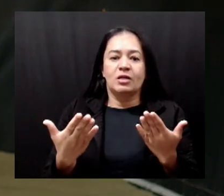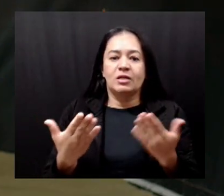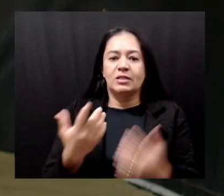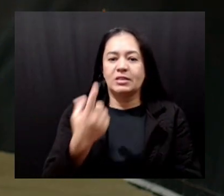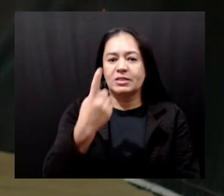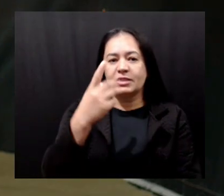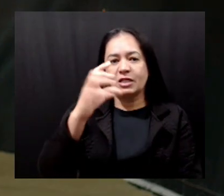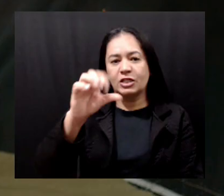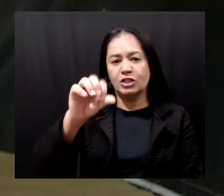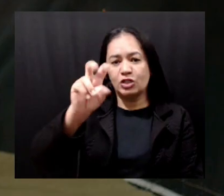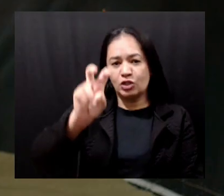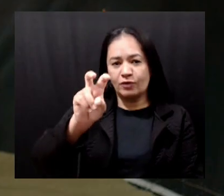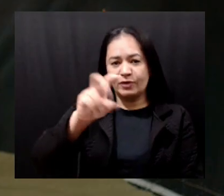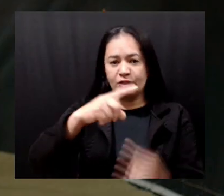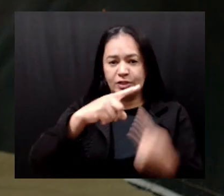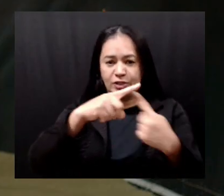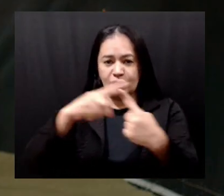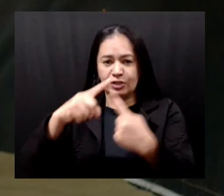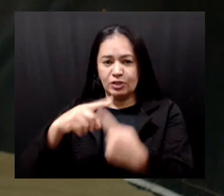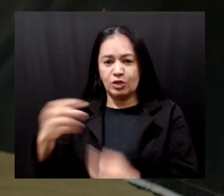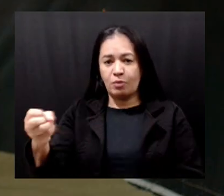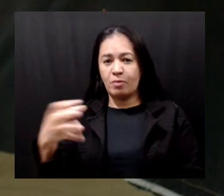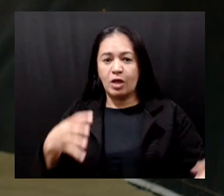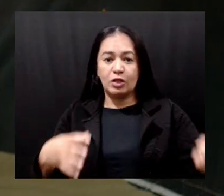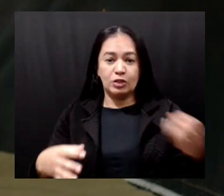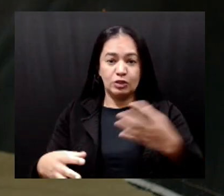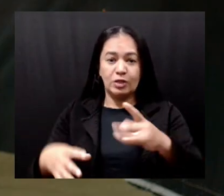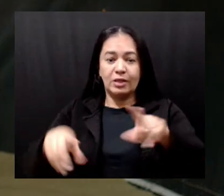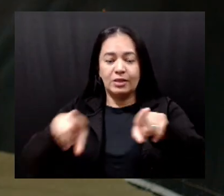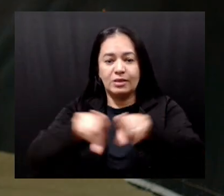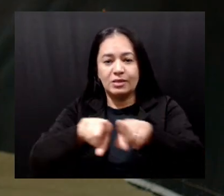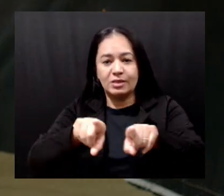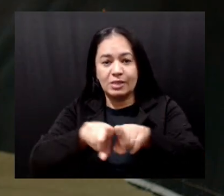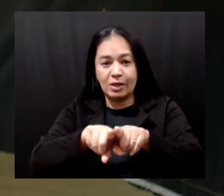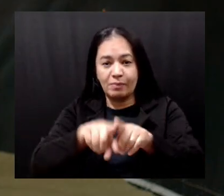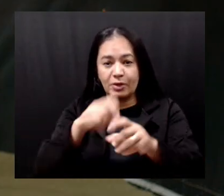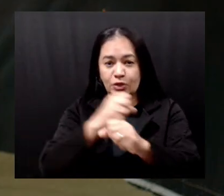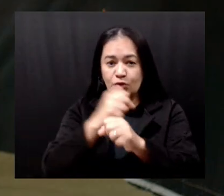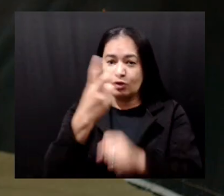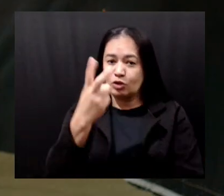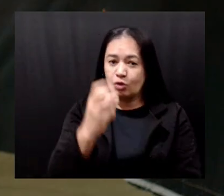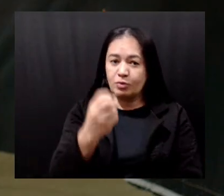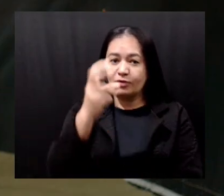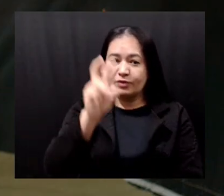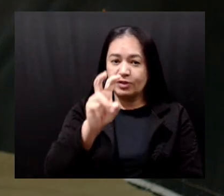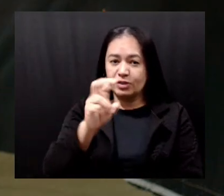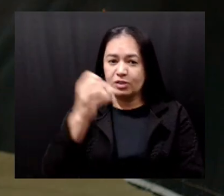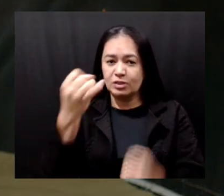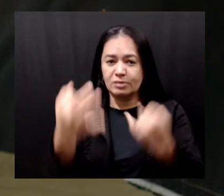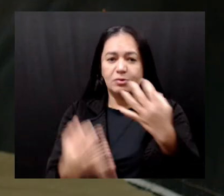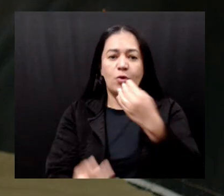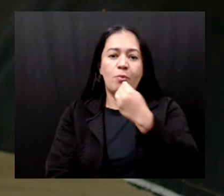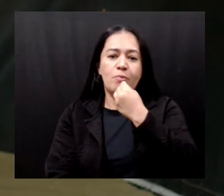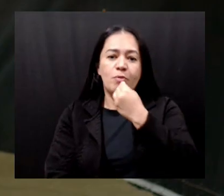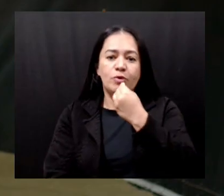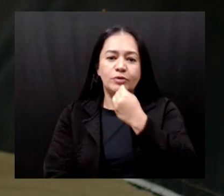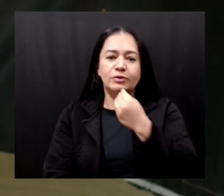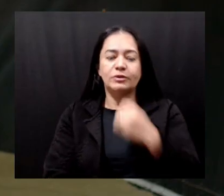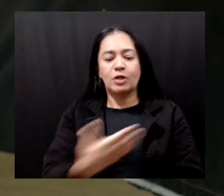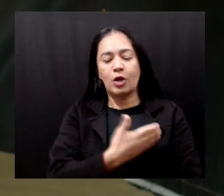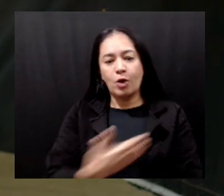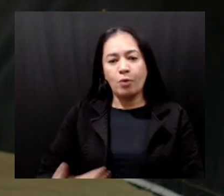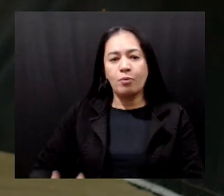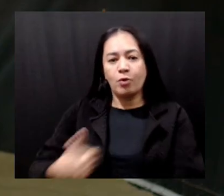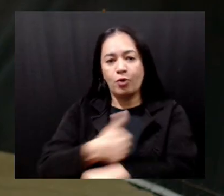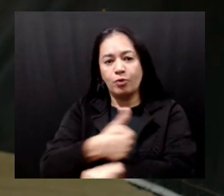para novos permissionários. A edição 2025 traz grandes oportunidades ao público profissional, além da feira de negócios